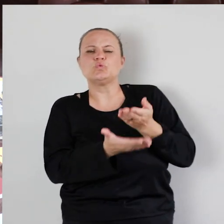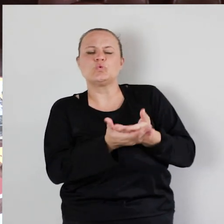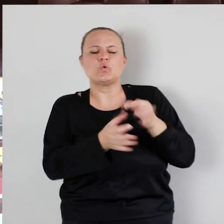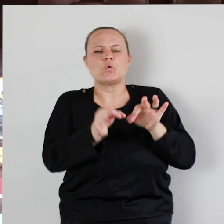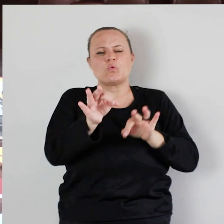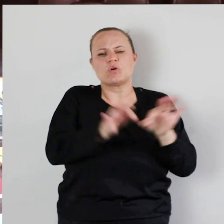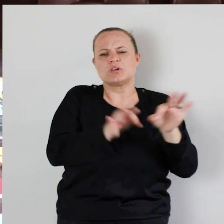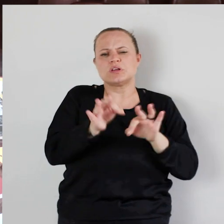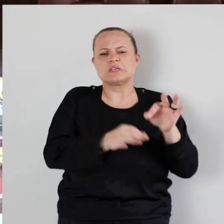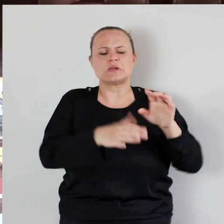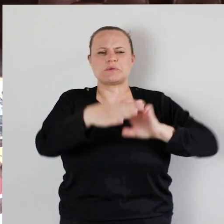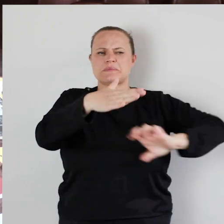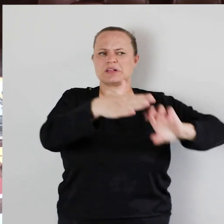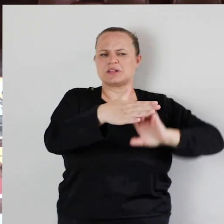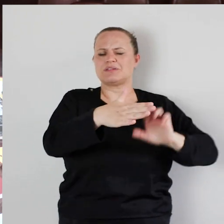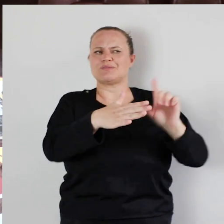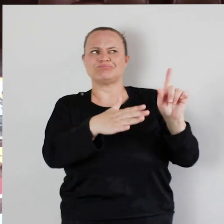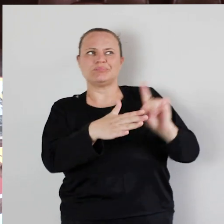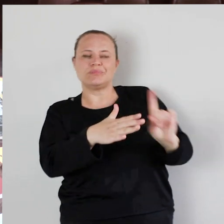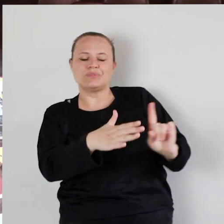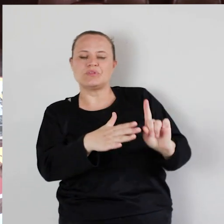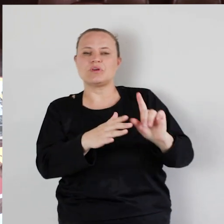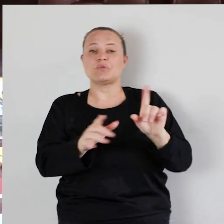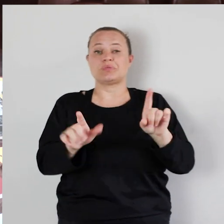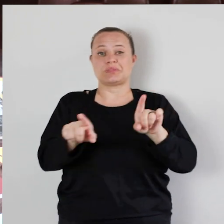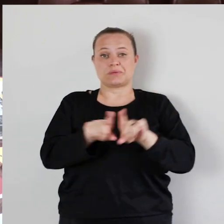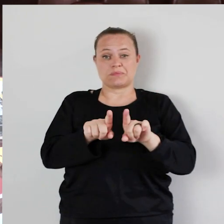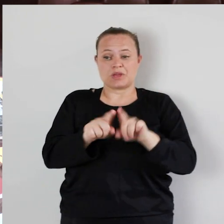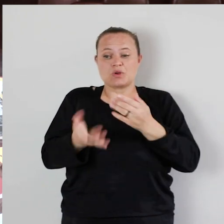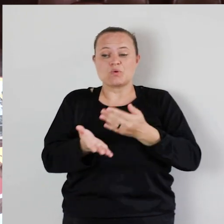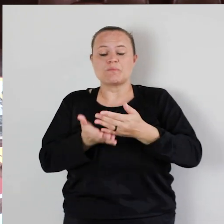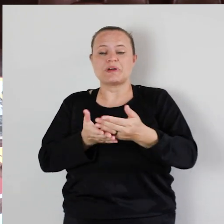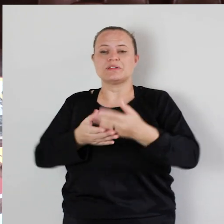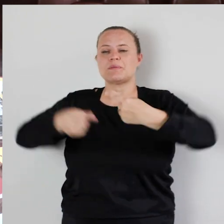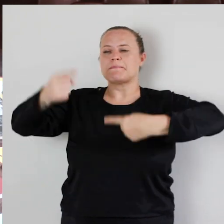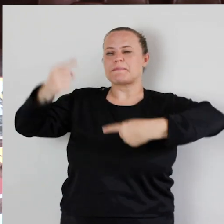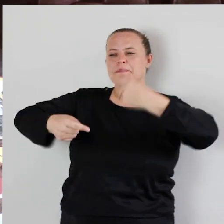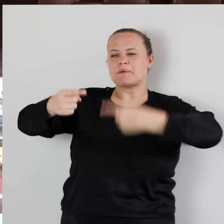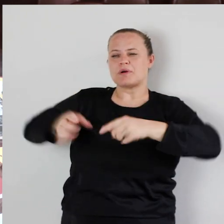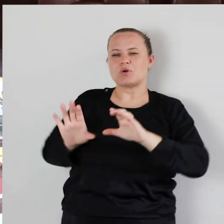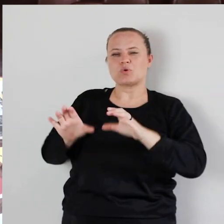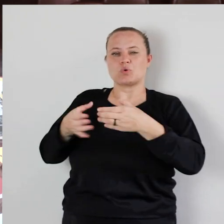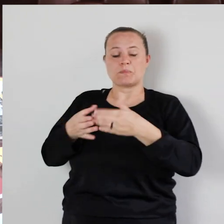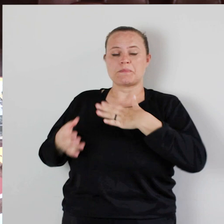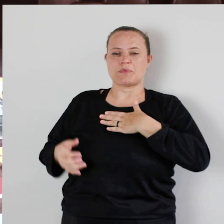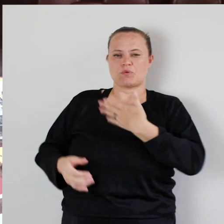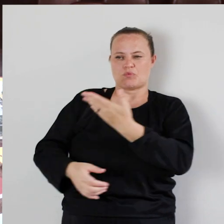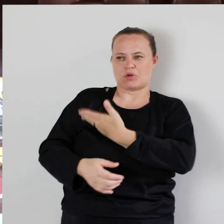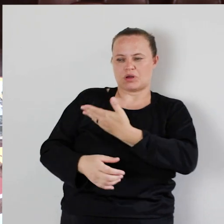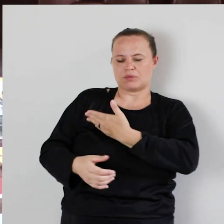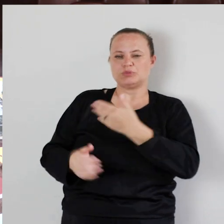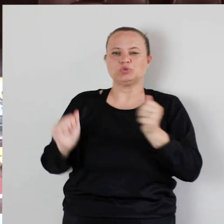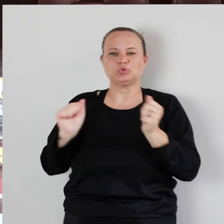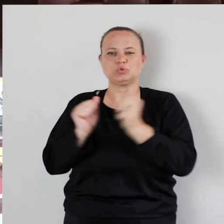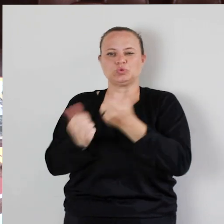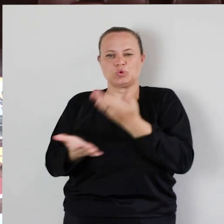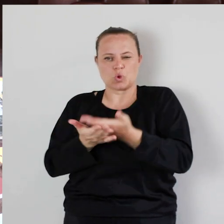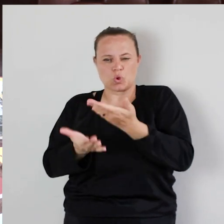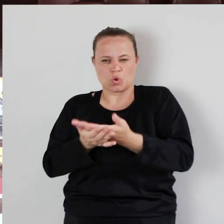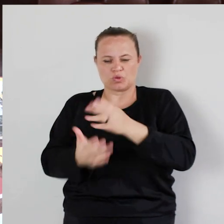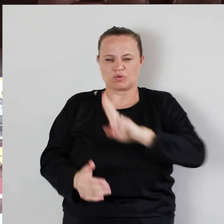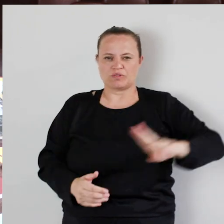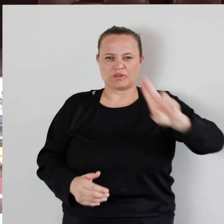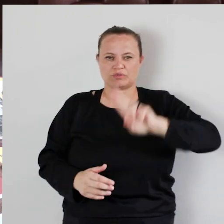de organizações não empresariais, organizações substantivas. Ali a gente começa a discutir num grupo de